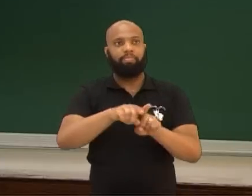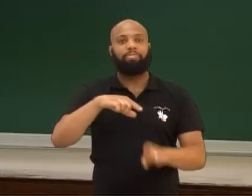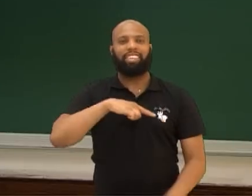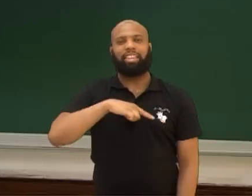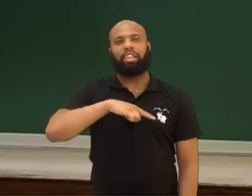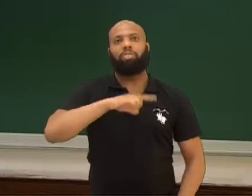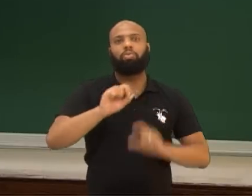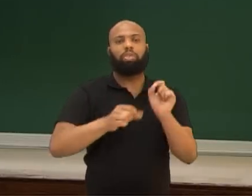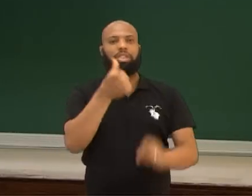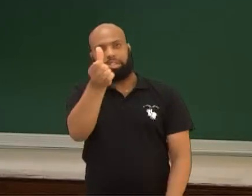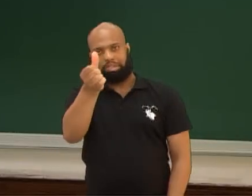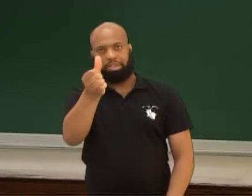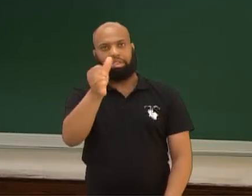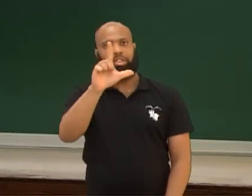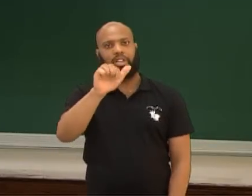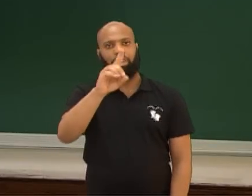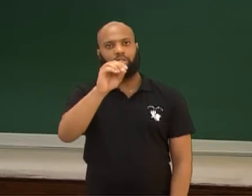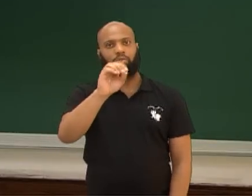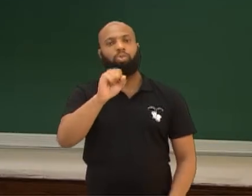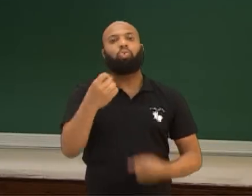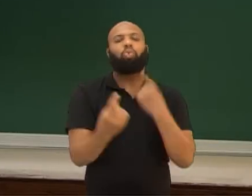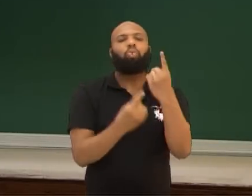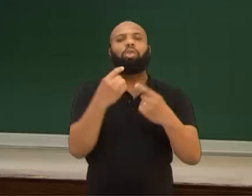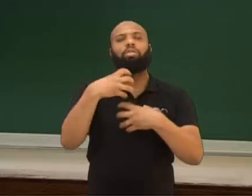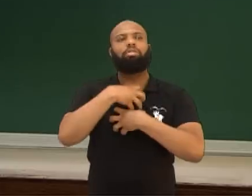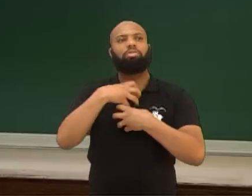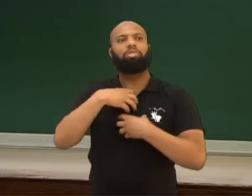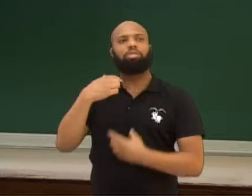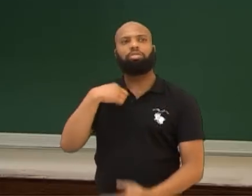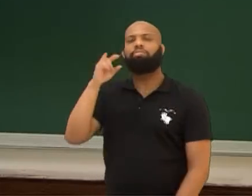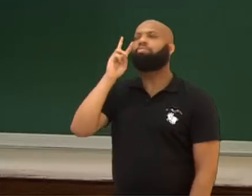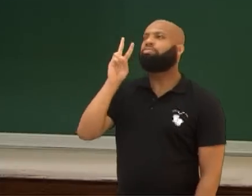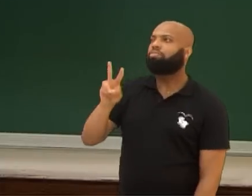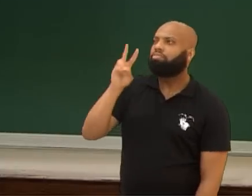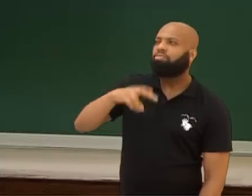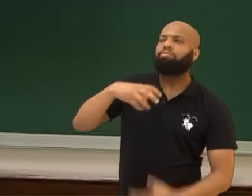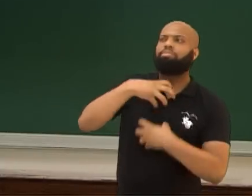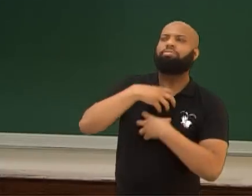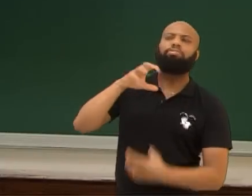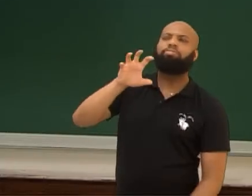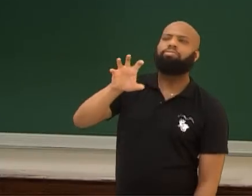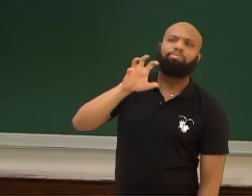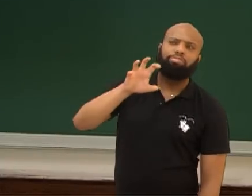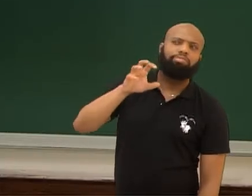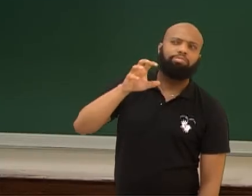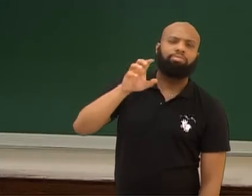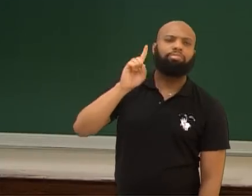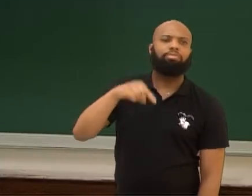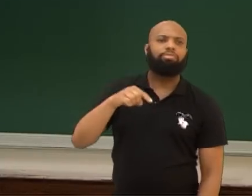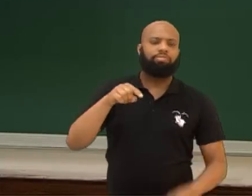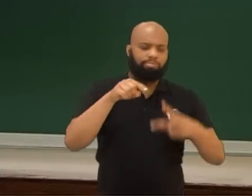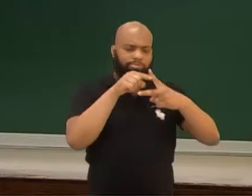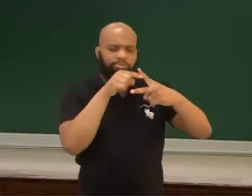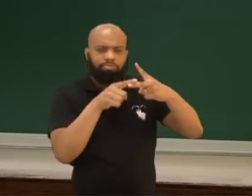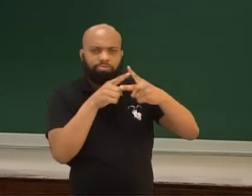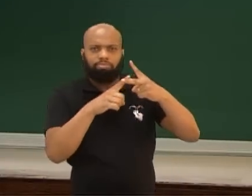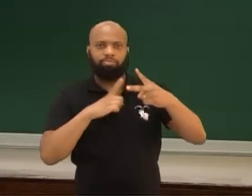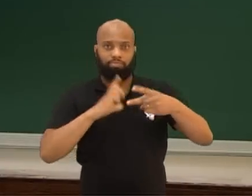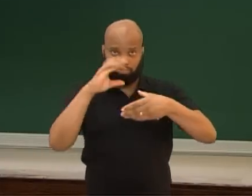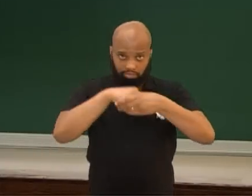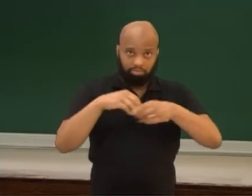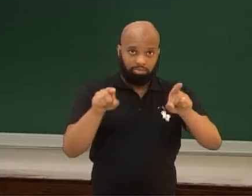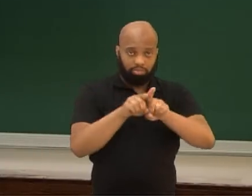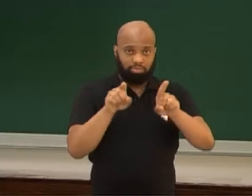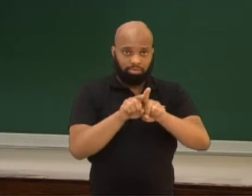desses são regulares? Quer dizer, qual desses eu olhando assim consigo perceber que os ângulos internos e